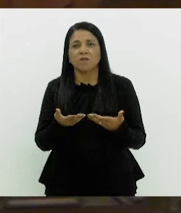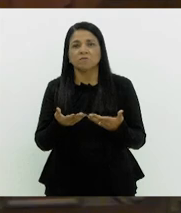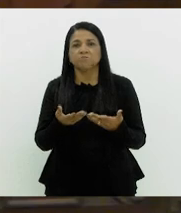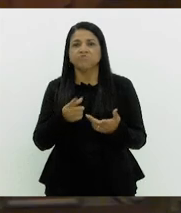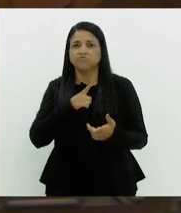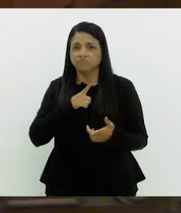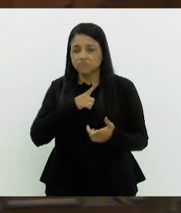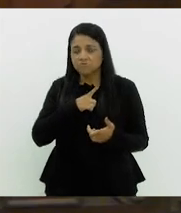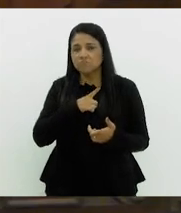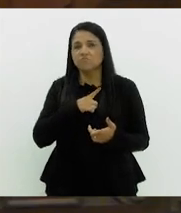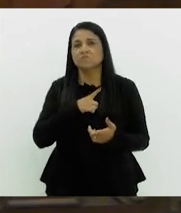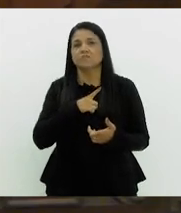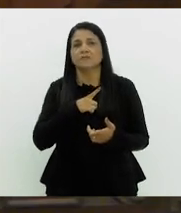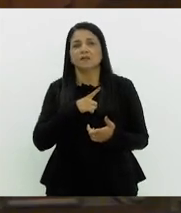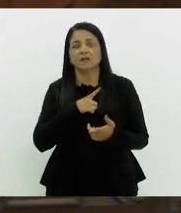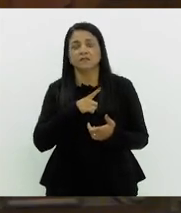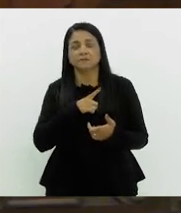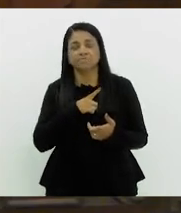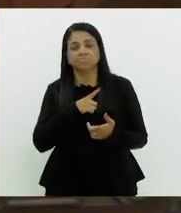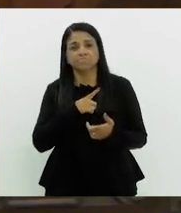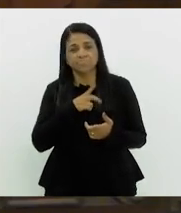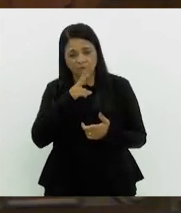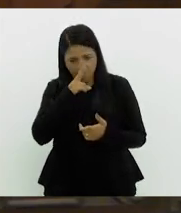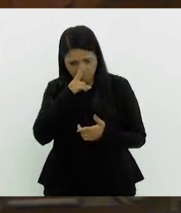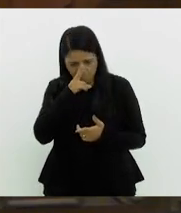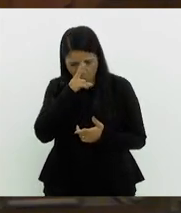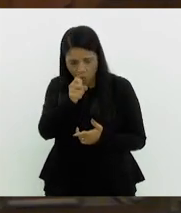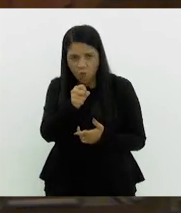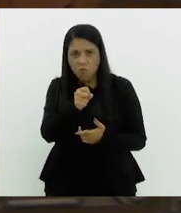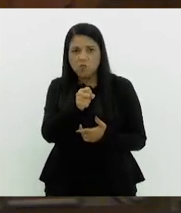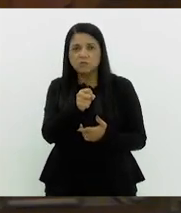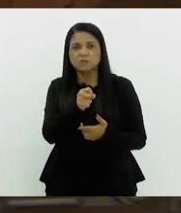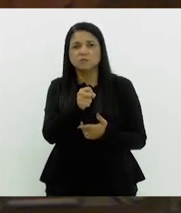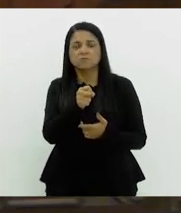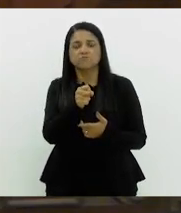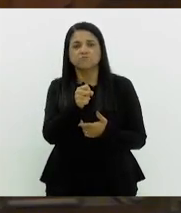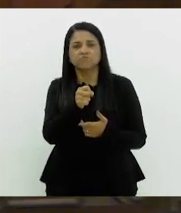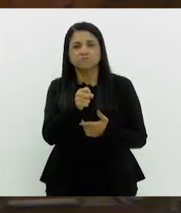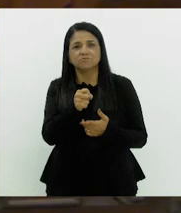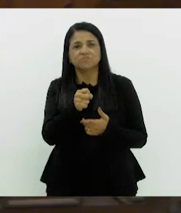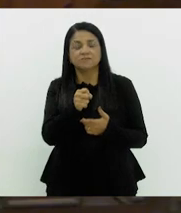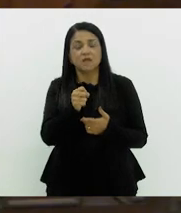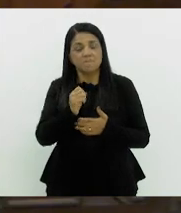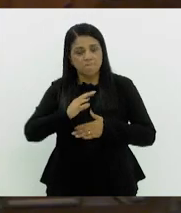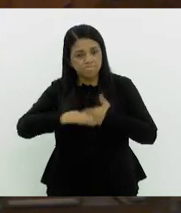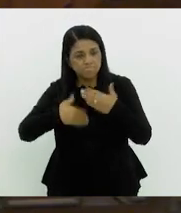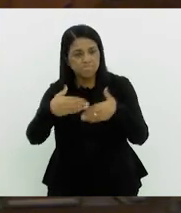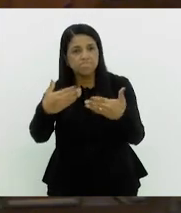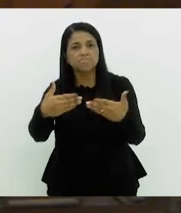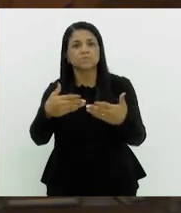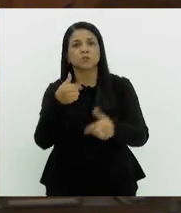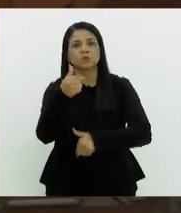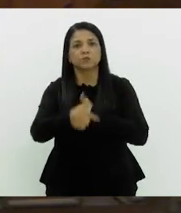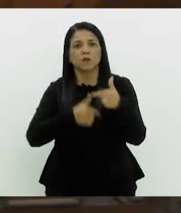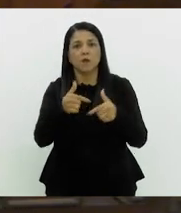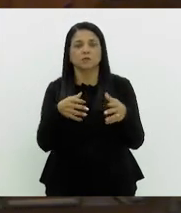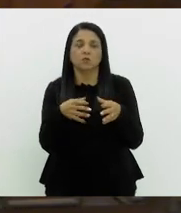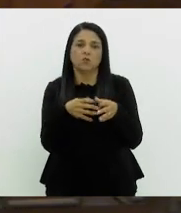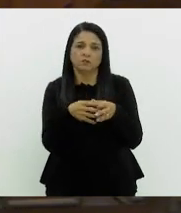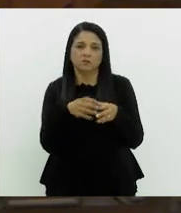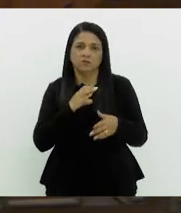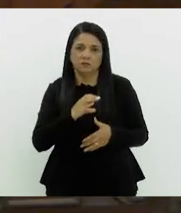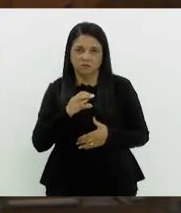verdade, com muita força, aprimorado e acelerado muito o trabalho da comissão. E